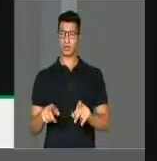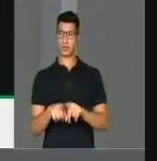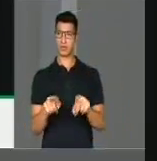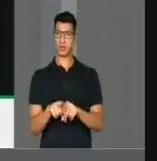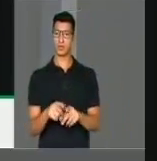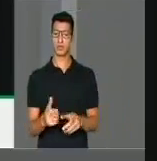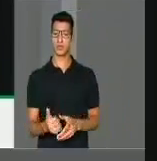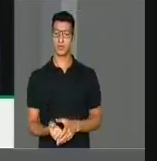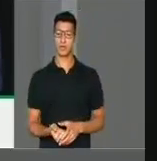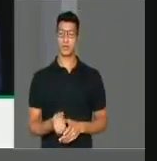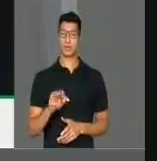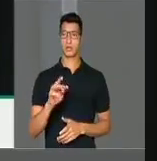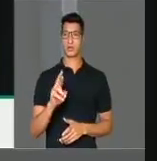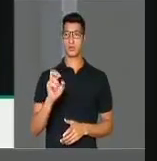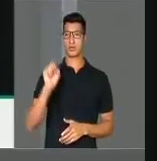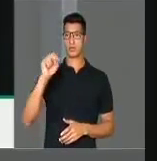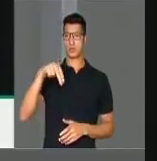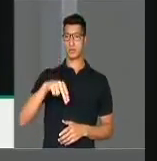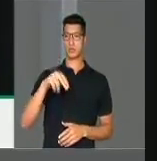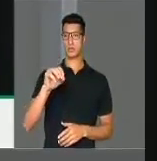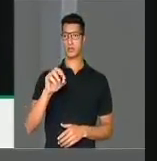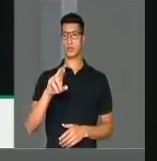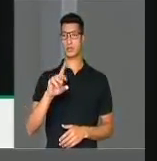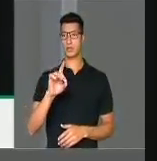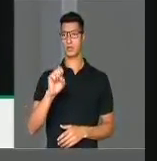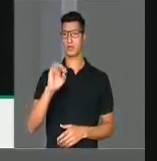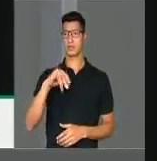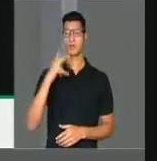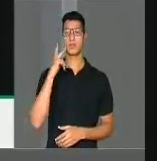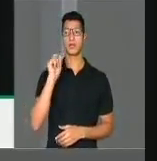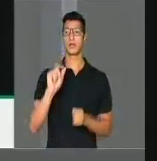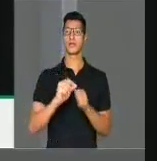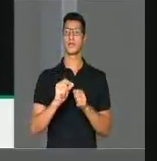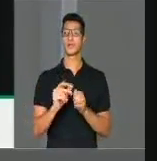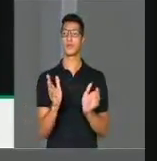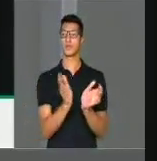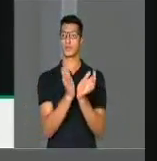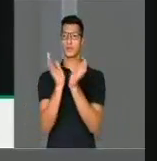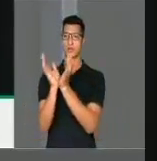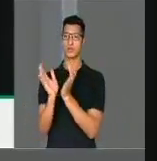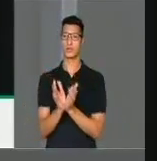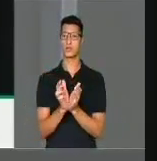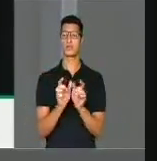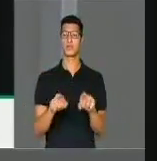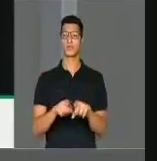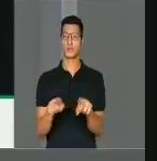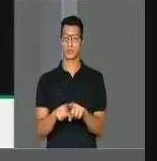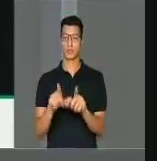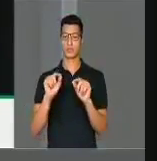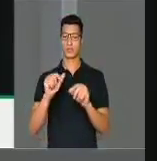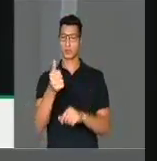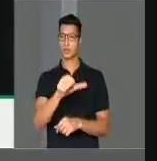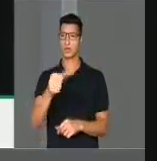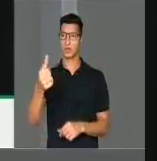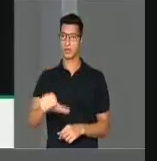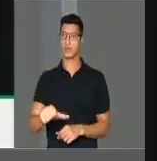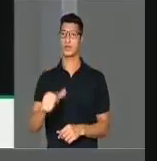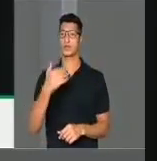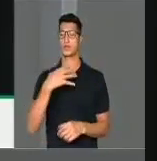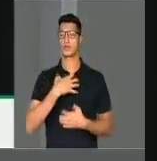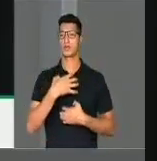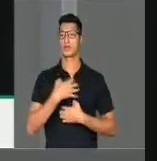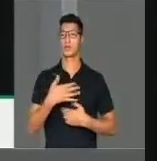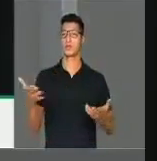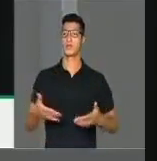Nacional, a Transnordestina Logística, para que fizesse essas composições e todas essas avaliações